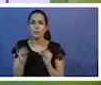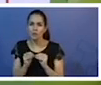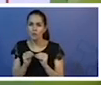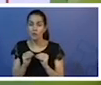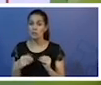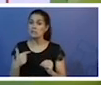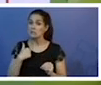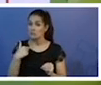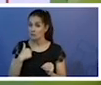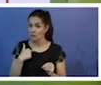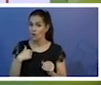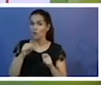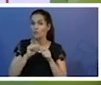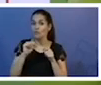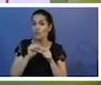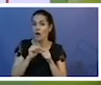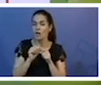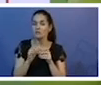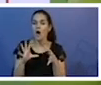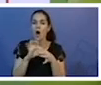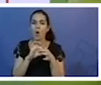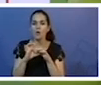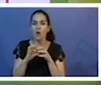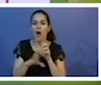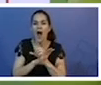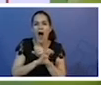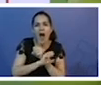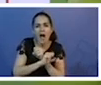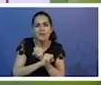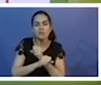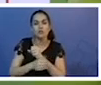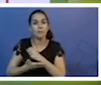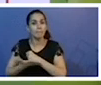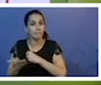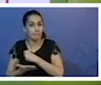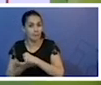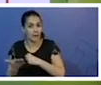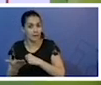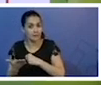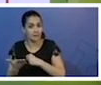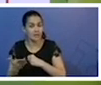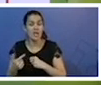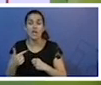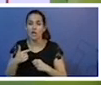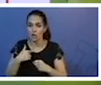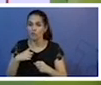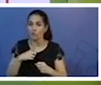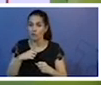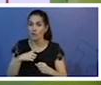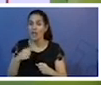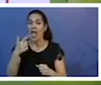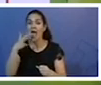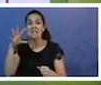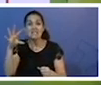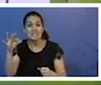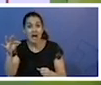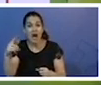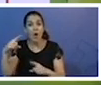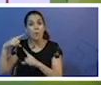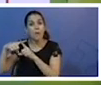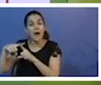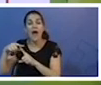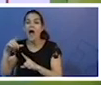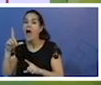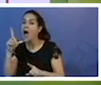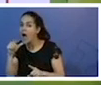quando eu faço a união de um ácido mais uma base, eu obtenho um sal mais água. Observe essa setinha